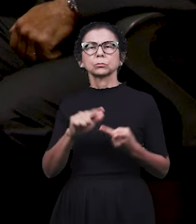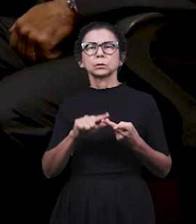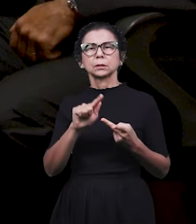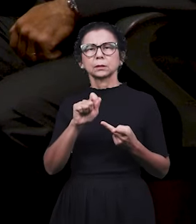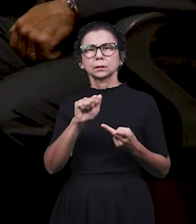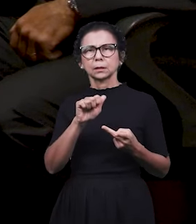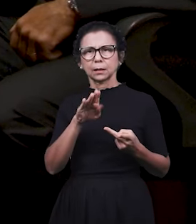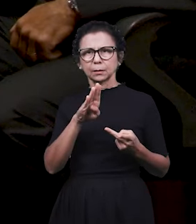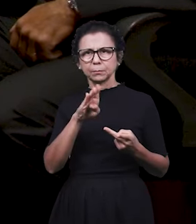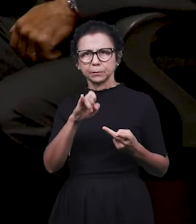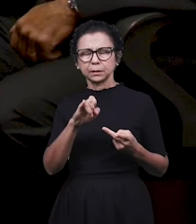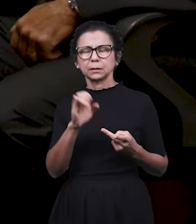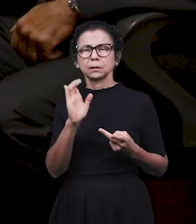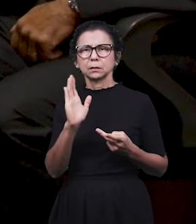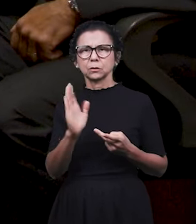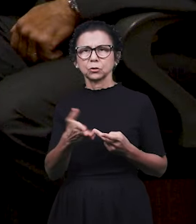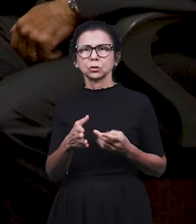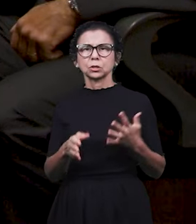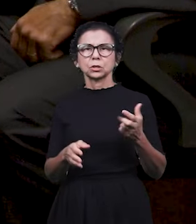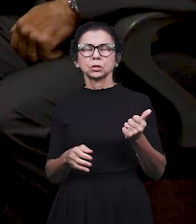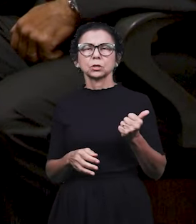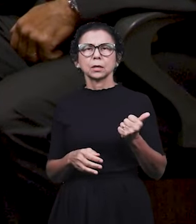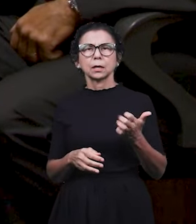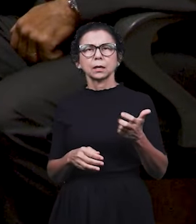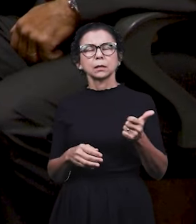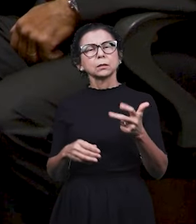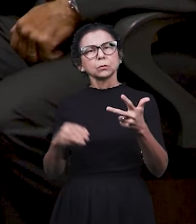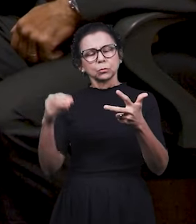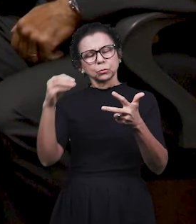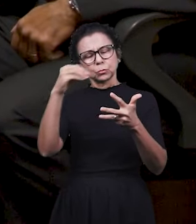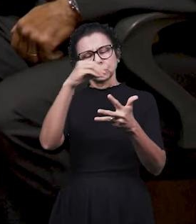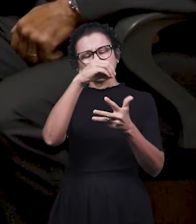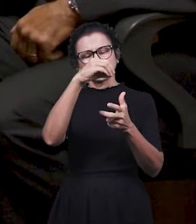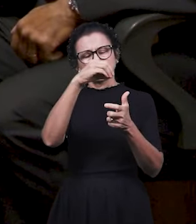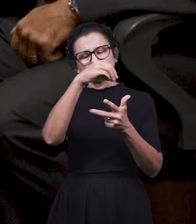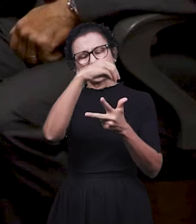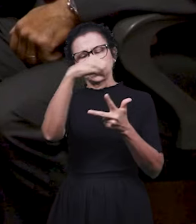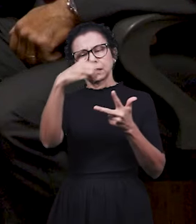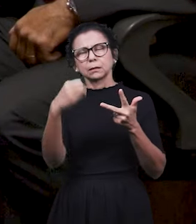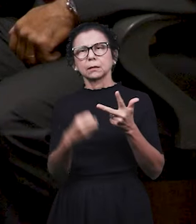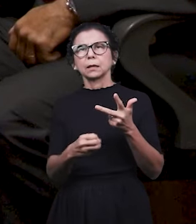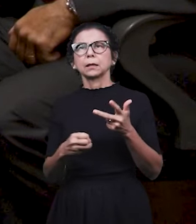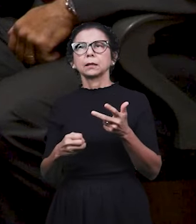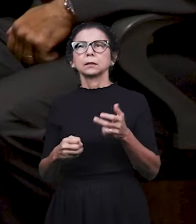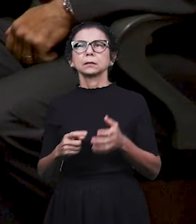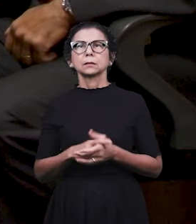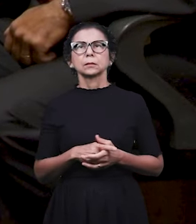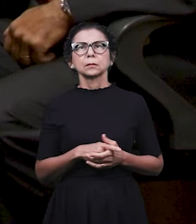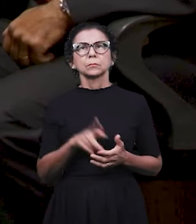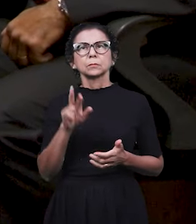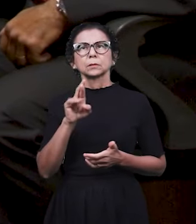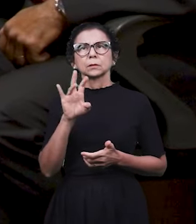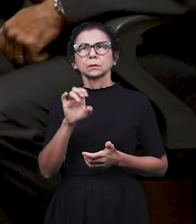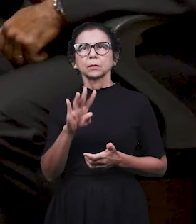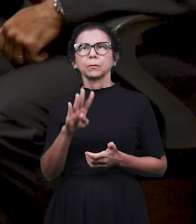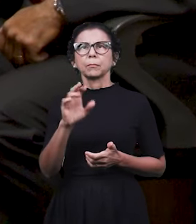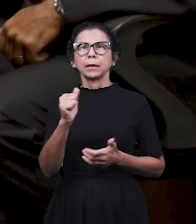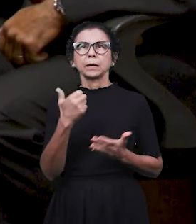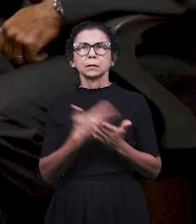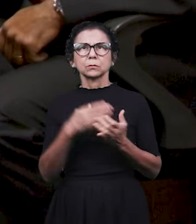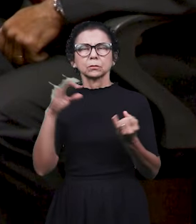já fez o Enem, está conosco a Rebeca, que está no 1º ano do curso técnico em Química, no